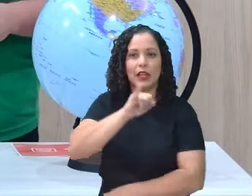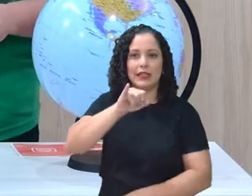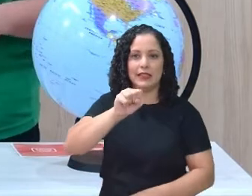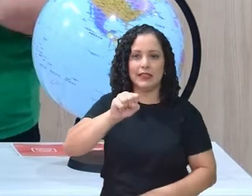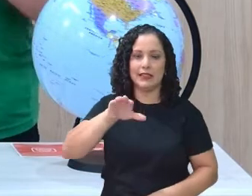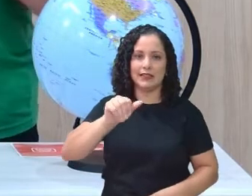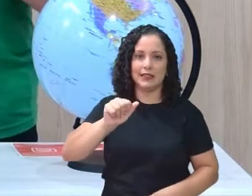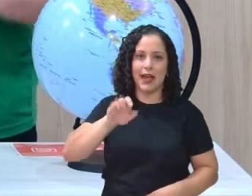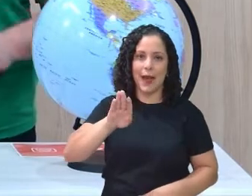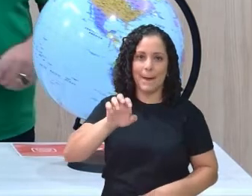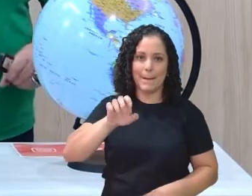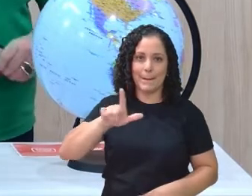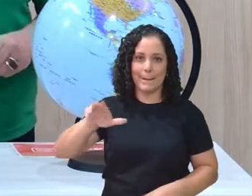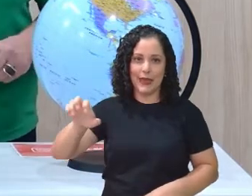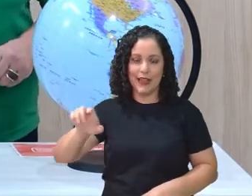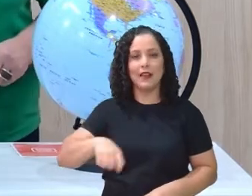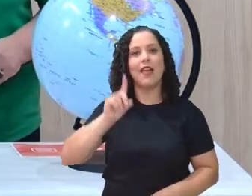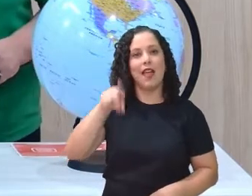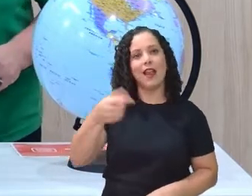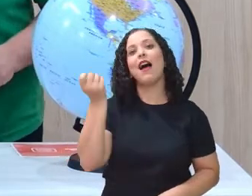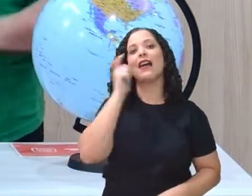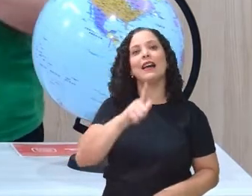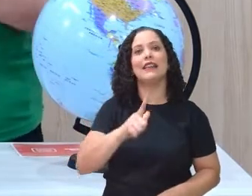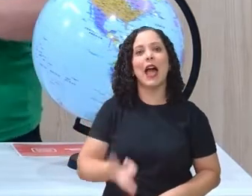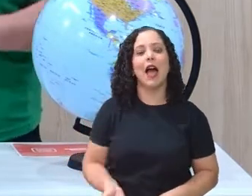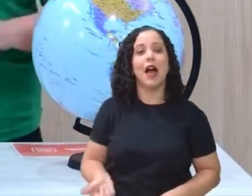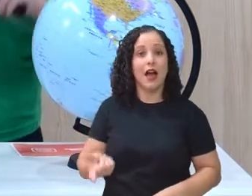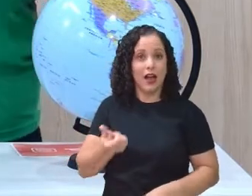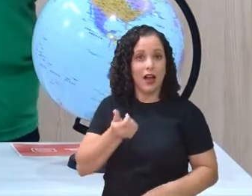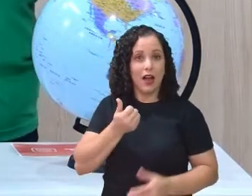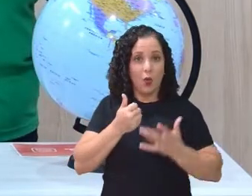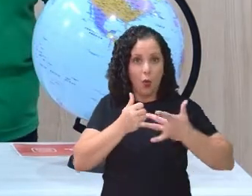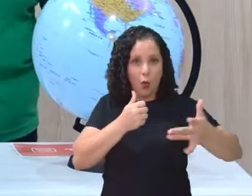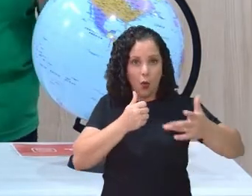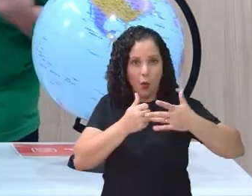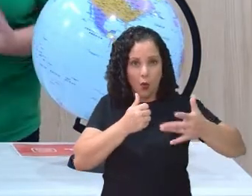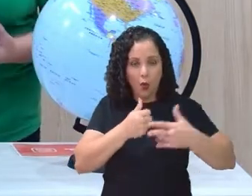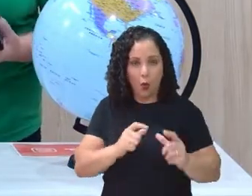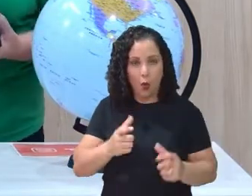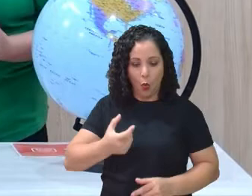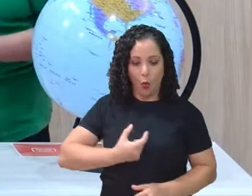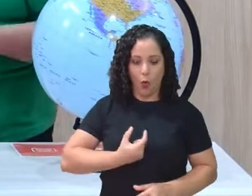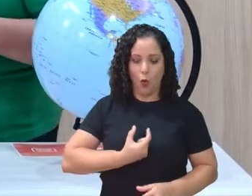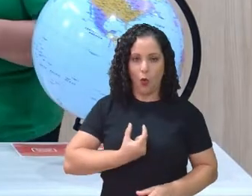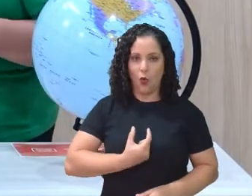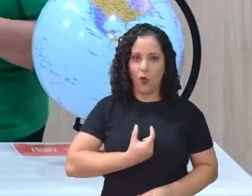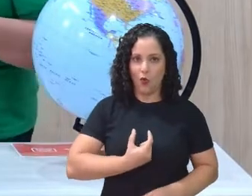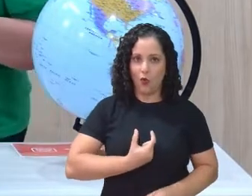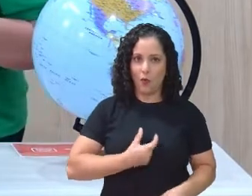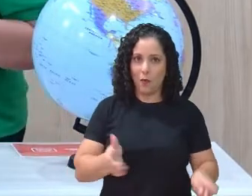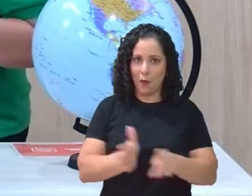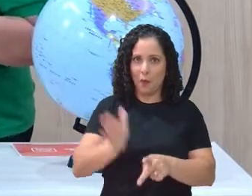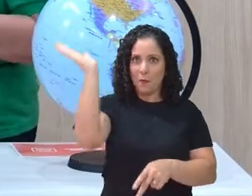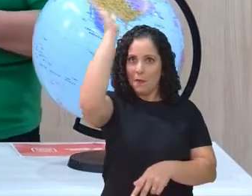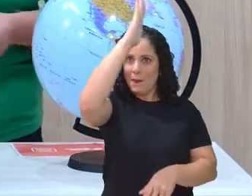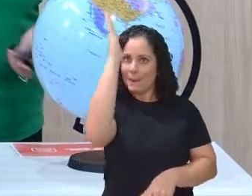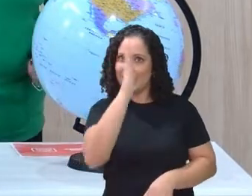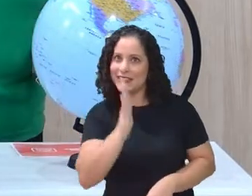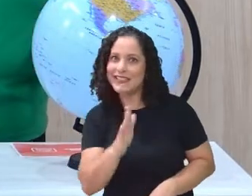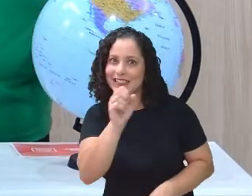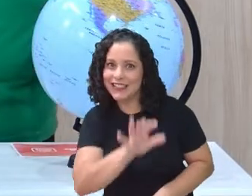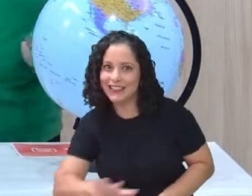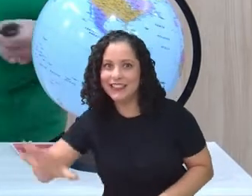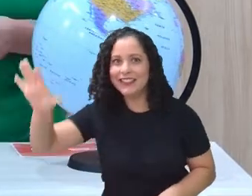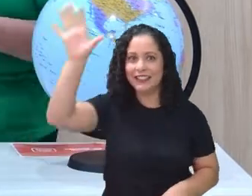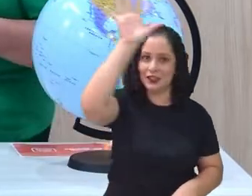Hugo Gerdau, que ganhou medalha de ouro, gente, na Olimpíada, a nível nacional, viu? E aí tem várias, né?